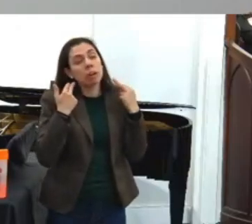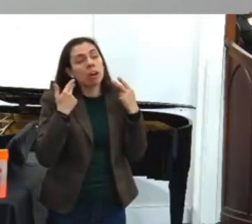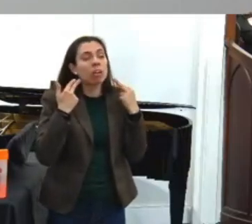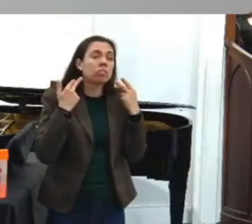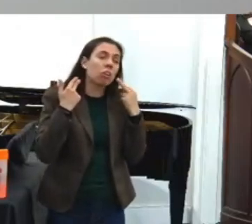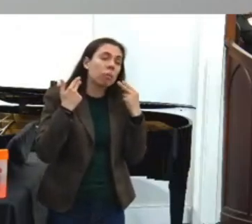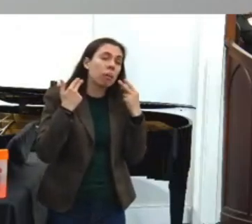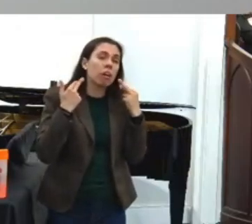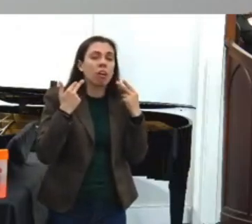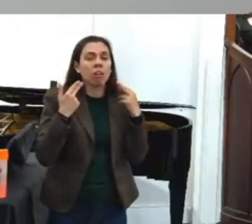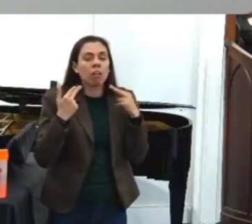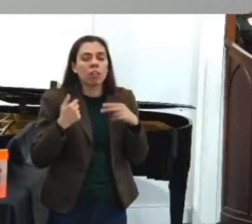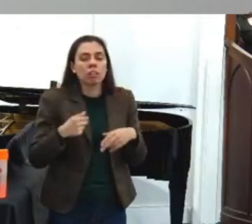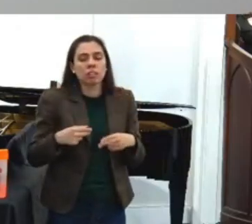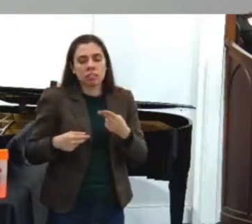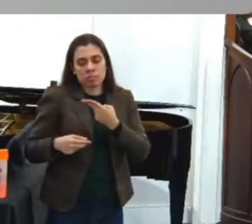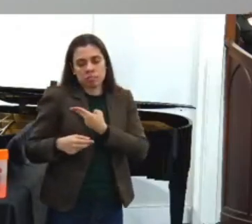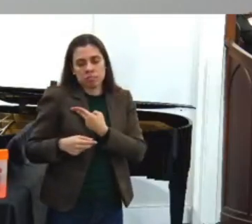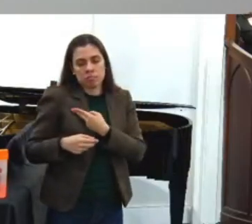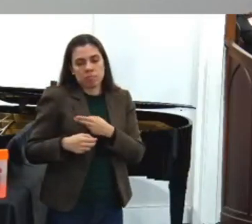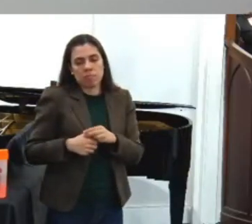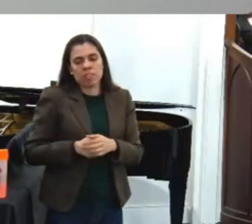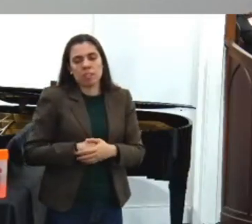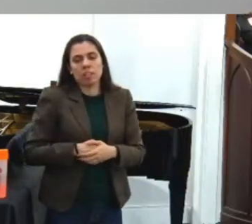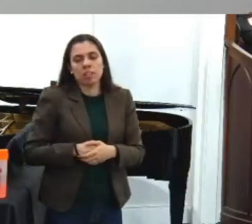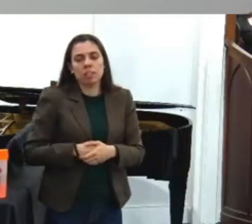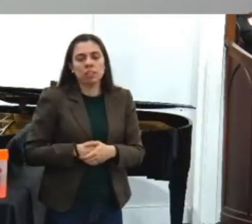sistema religioso e espiritual.